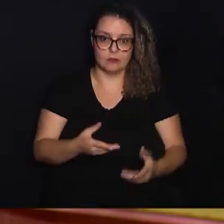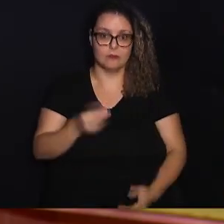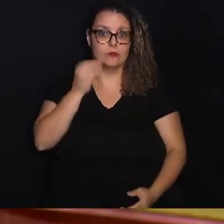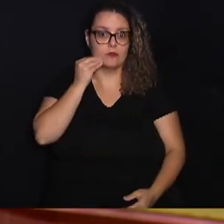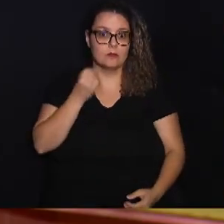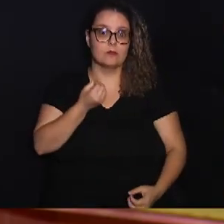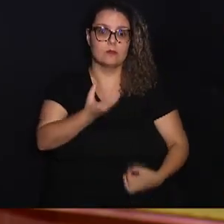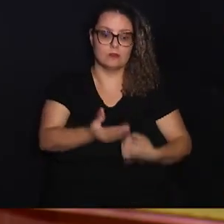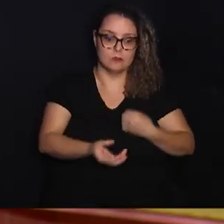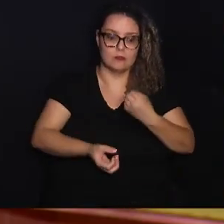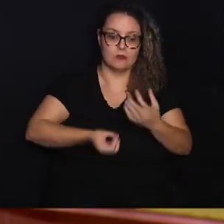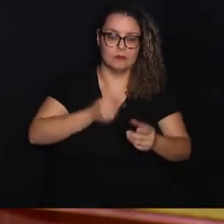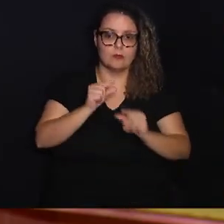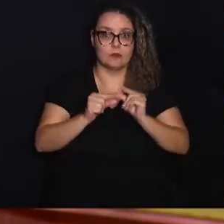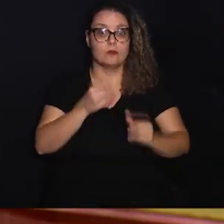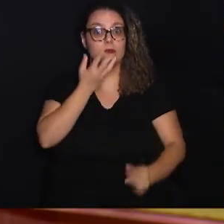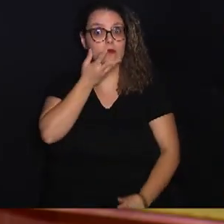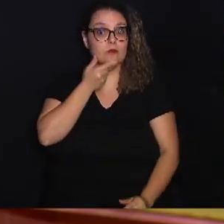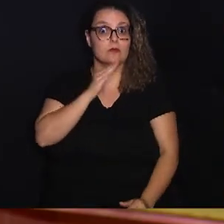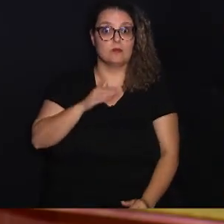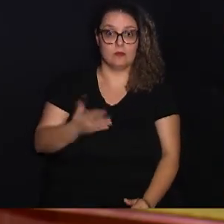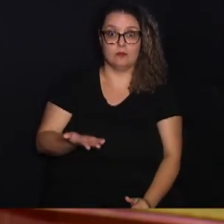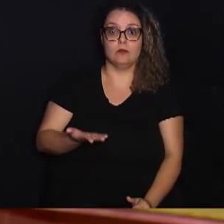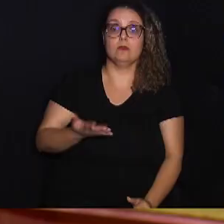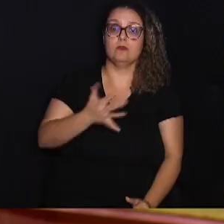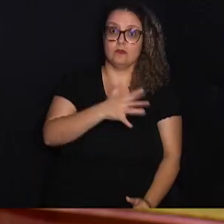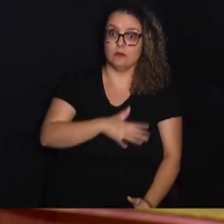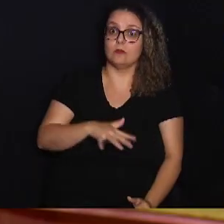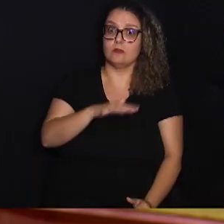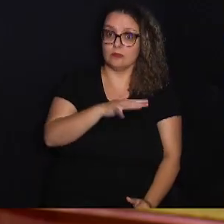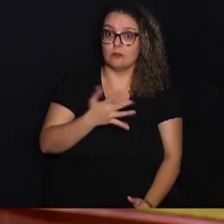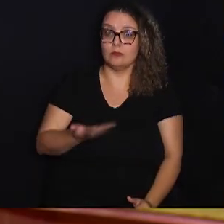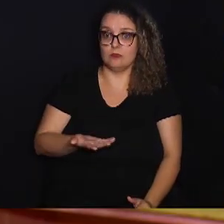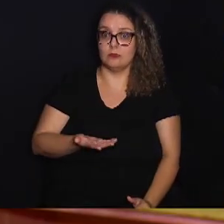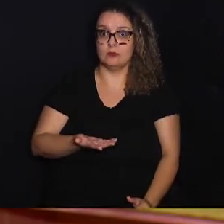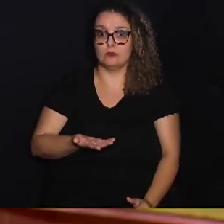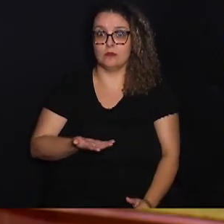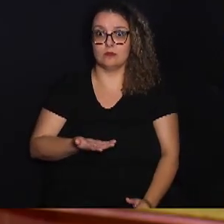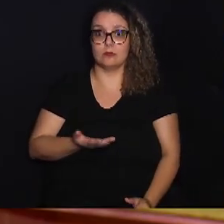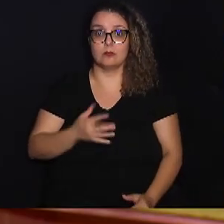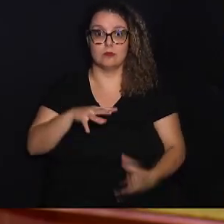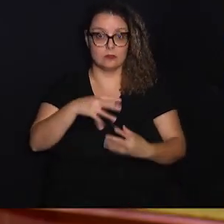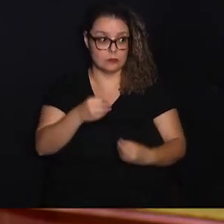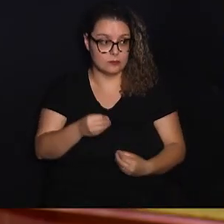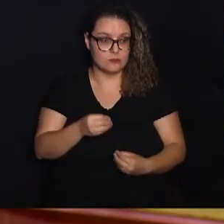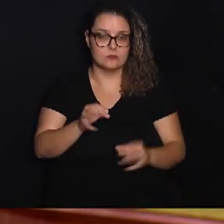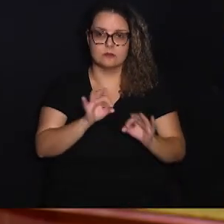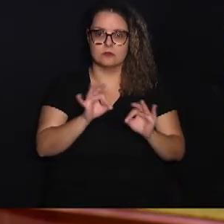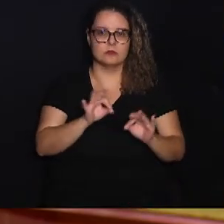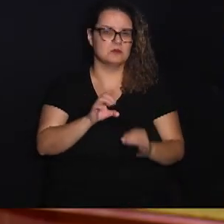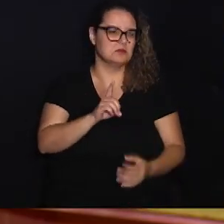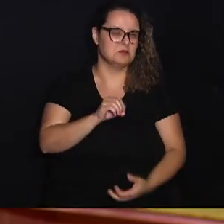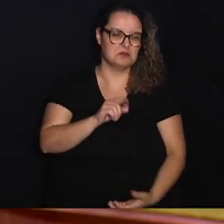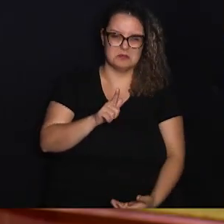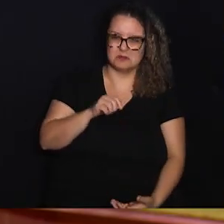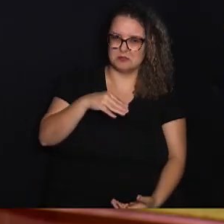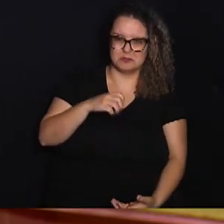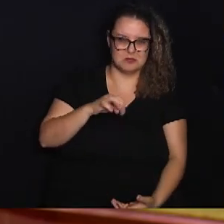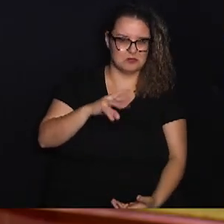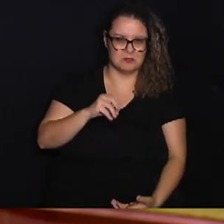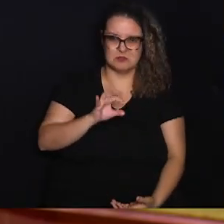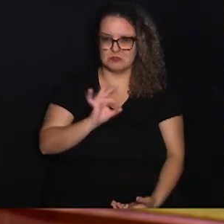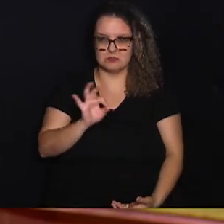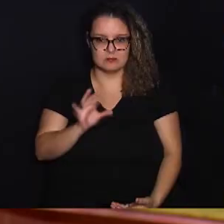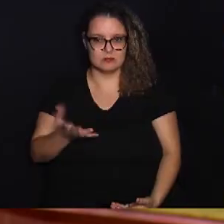aos poucos para a criança essa parte da espiritualidade, mas nada dogmático, nada